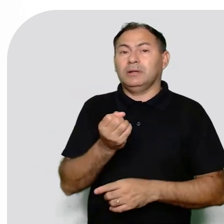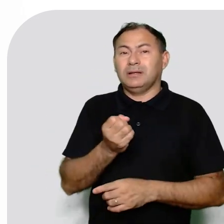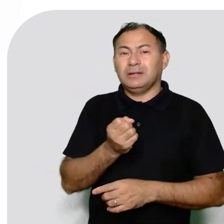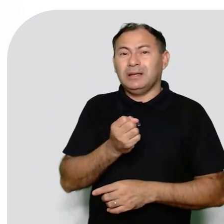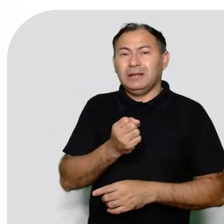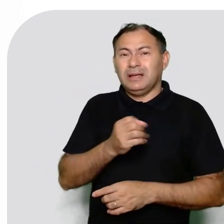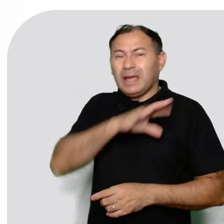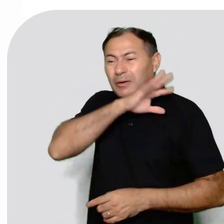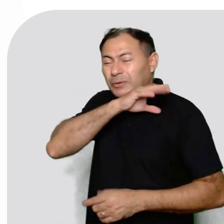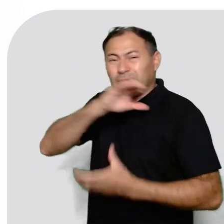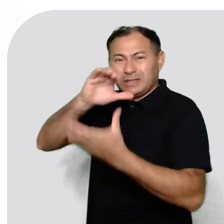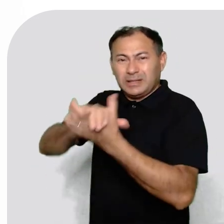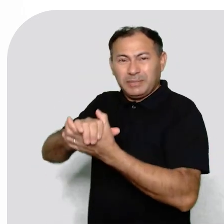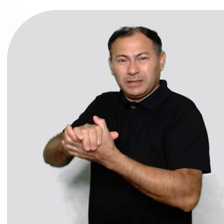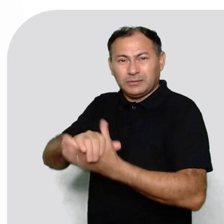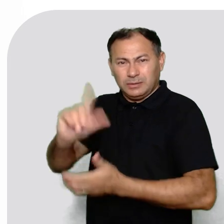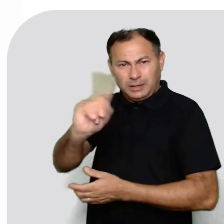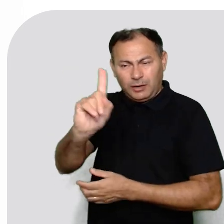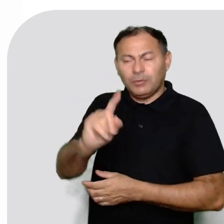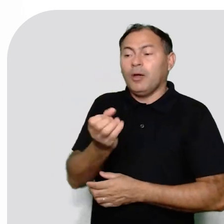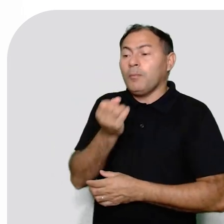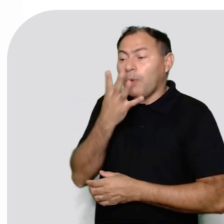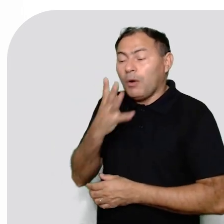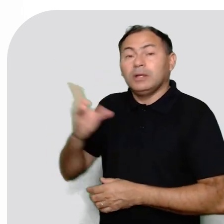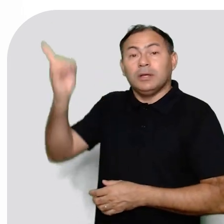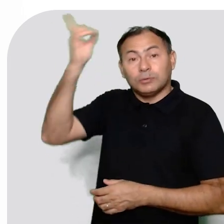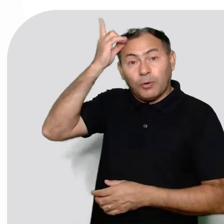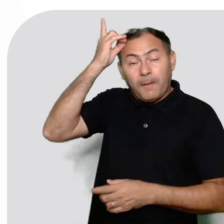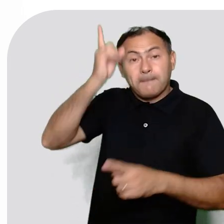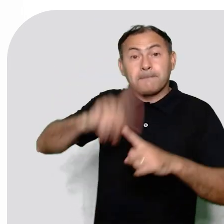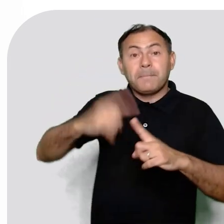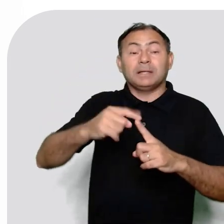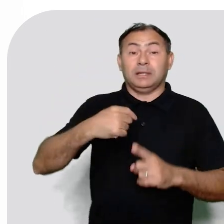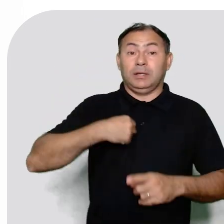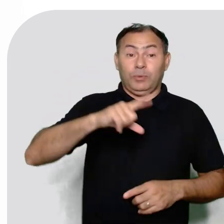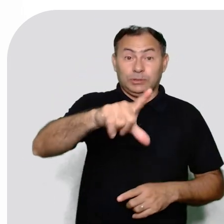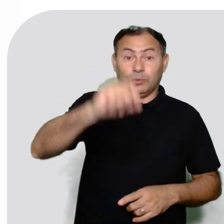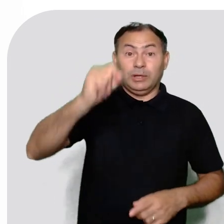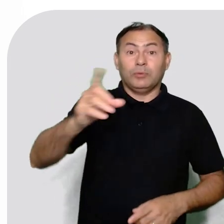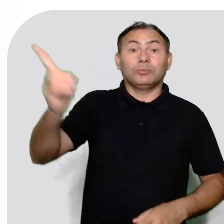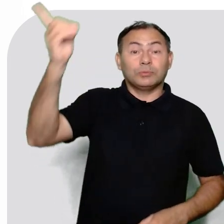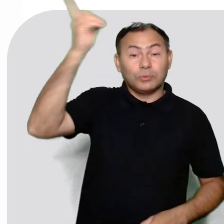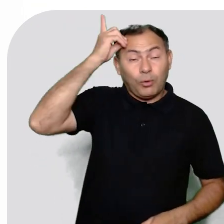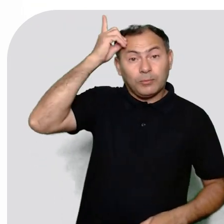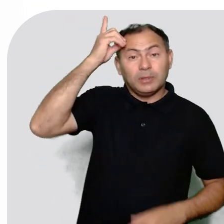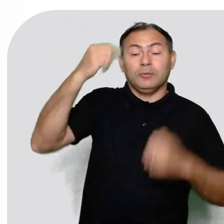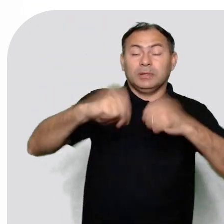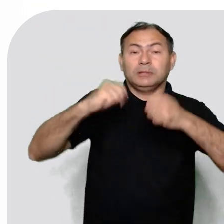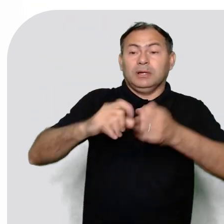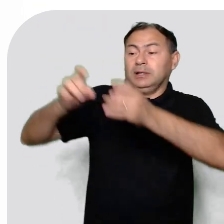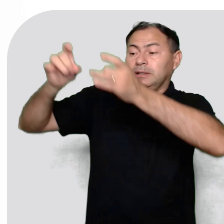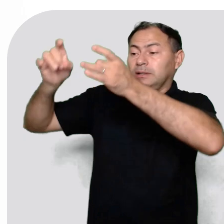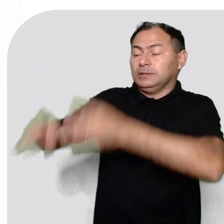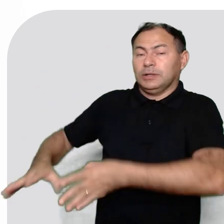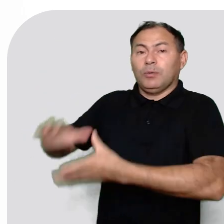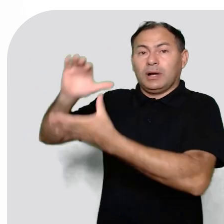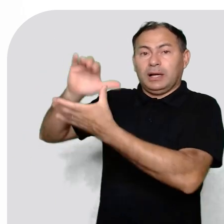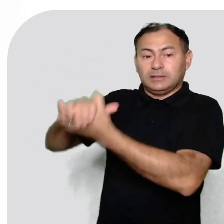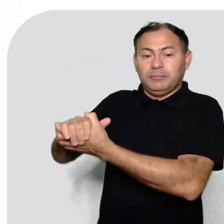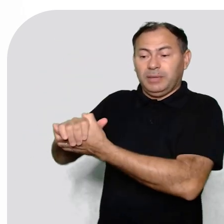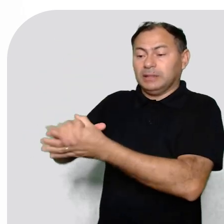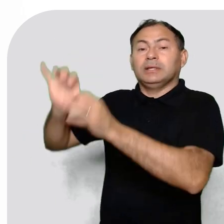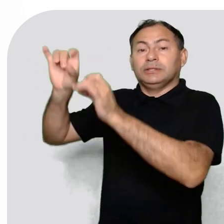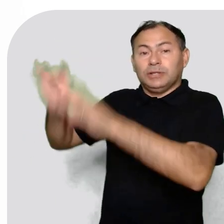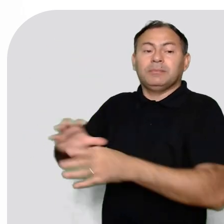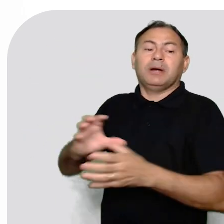bom. Ele é um bem e é um dom, mas para escolher um dom, eu precisei renunciar a